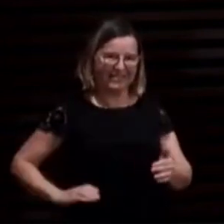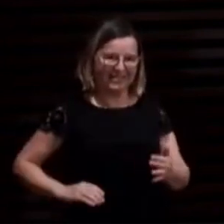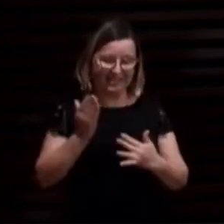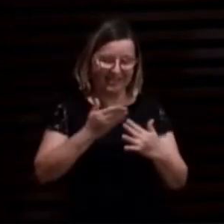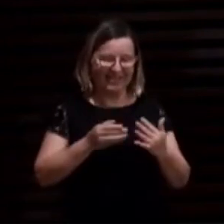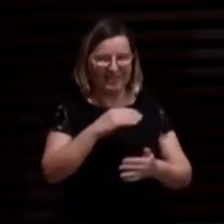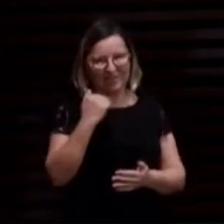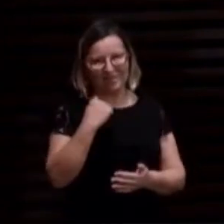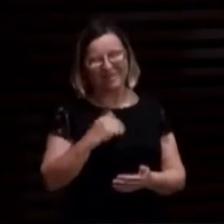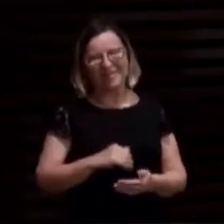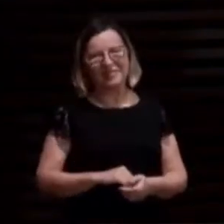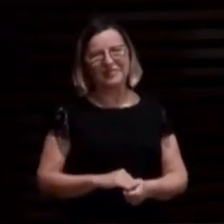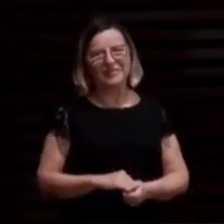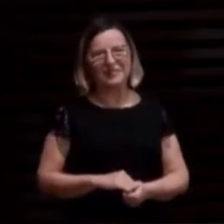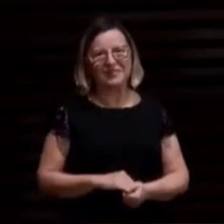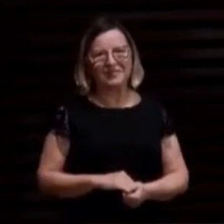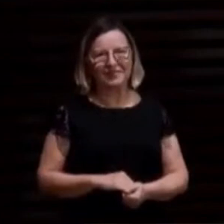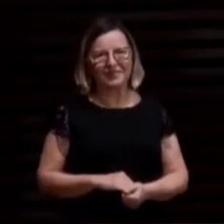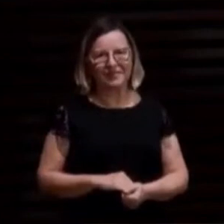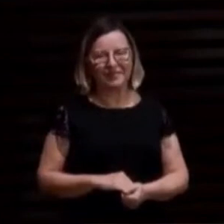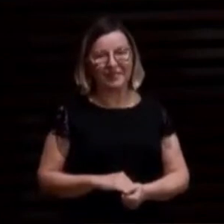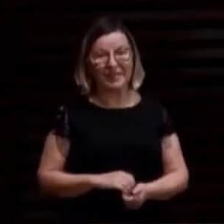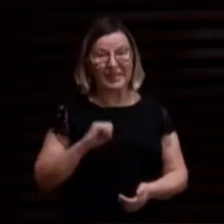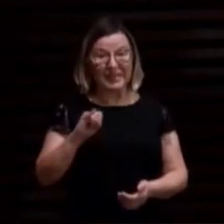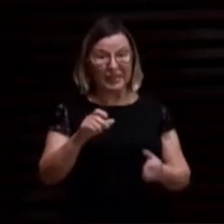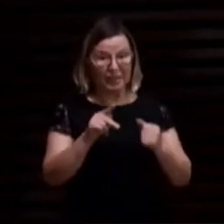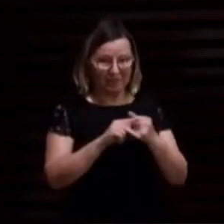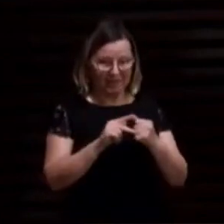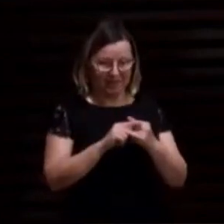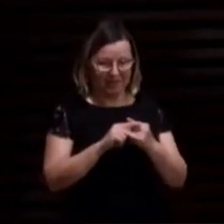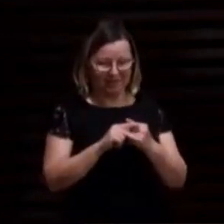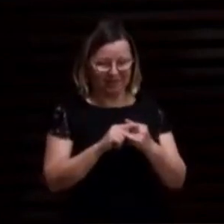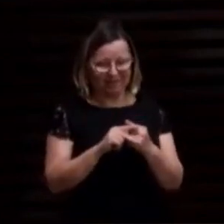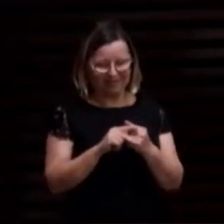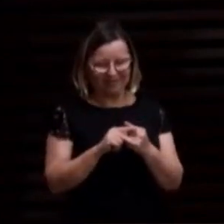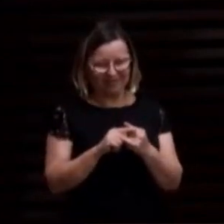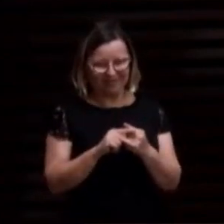dentre os mortos. Se Pedro tivesse usado